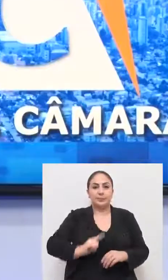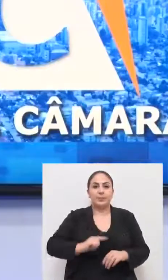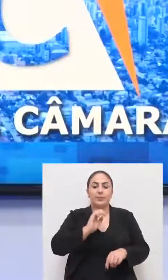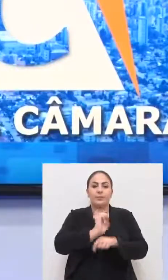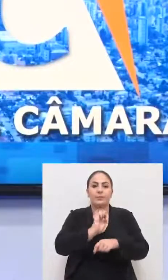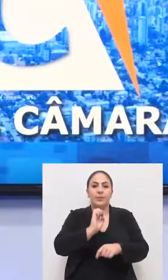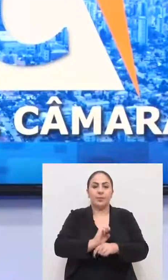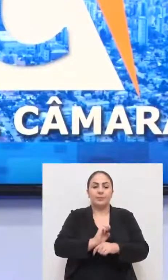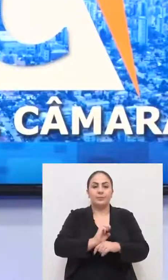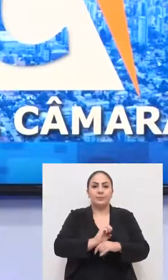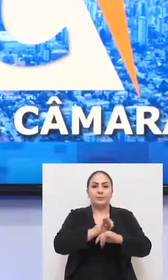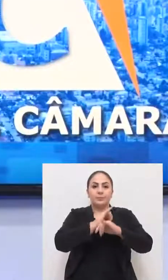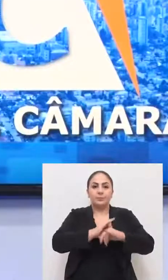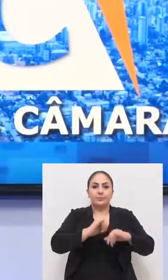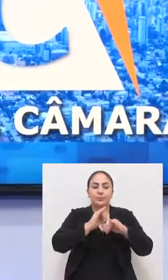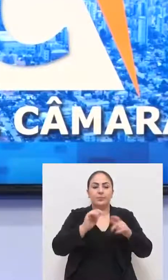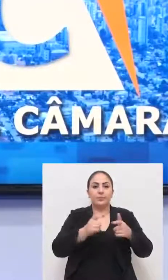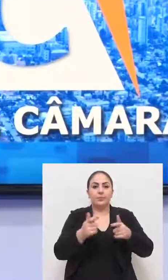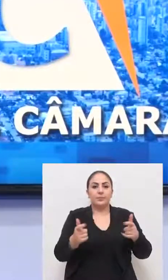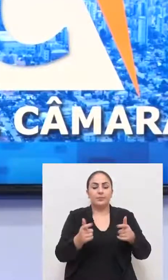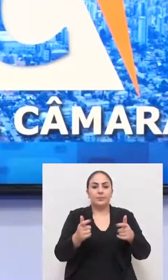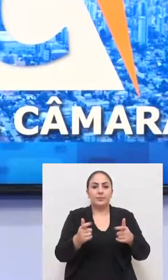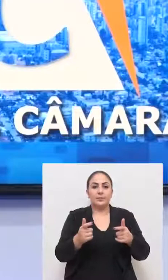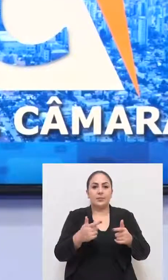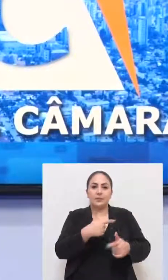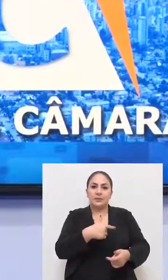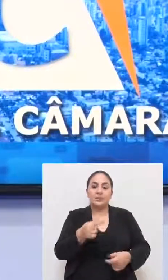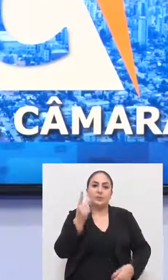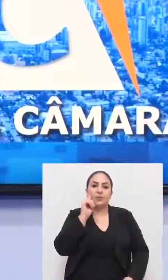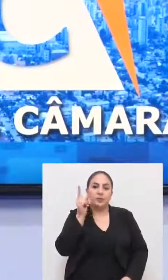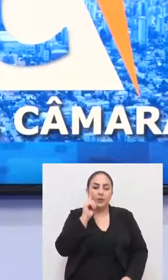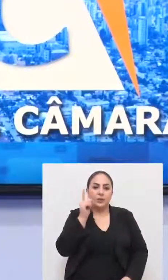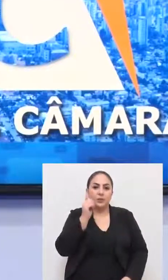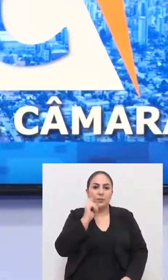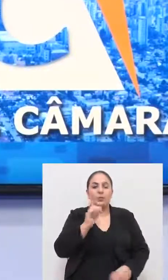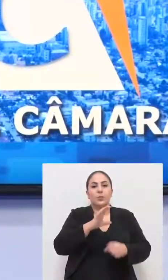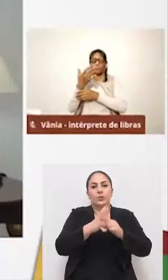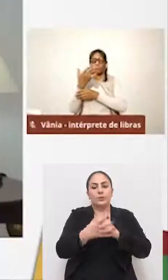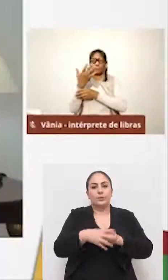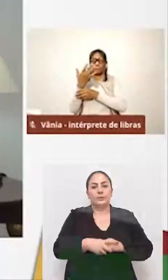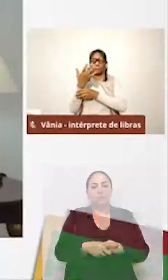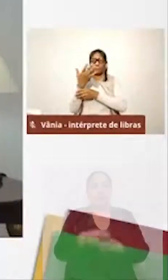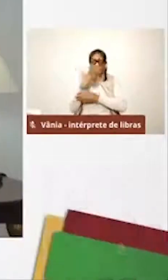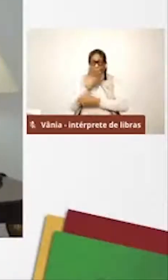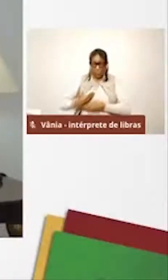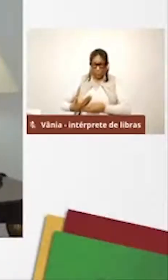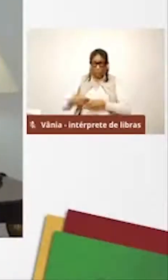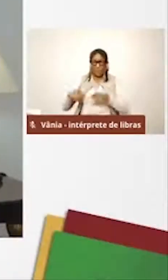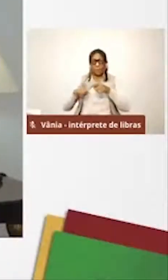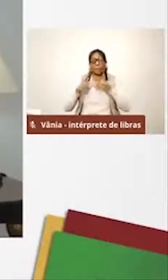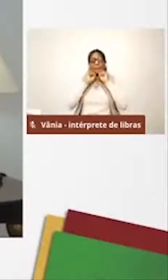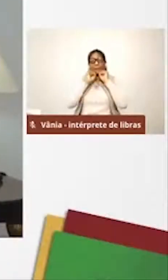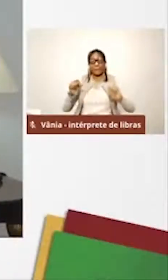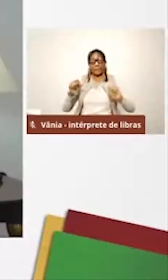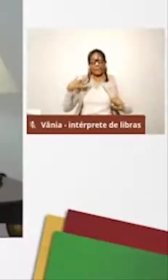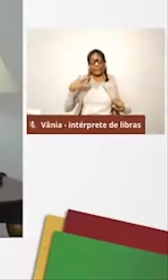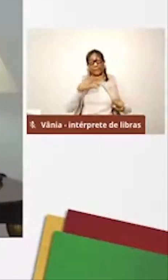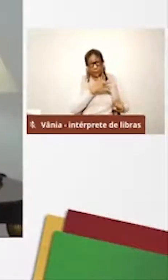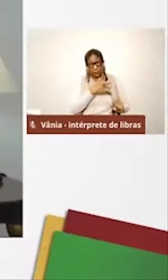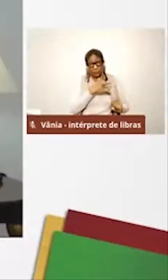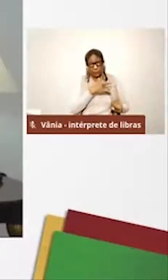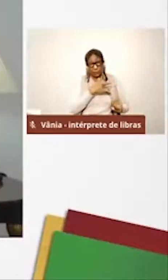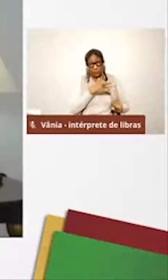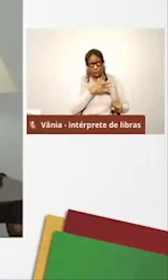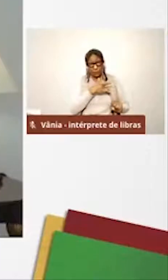governo do estado anuncia ampliação de testes diários para a Covid-19. Nós vamos sair de 1.000, né, para mais